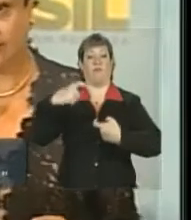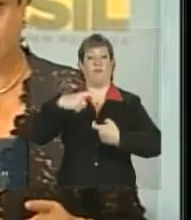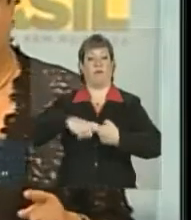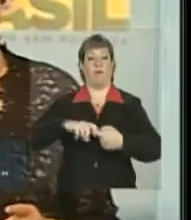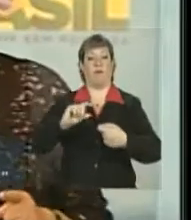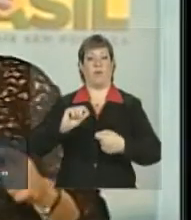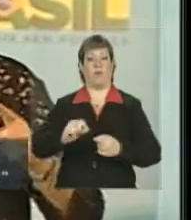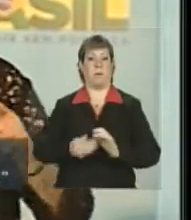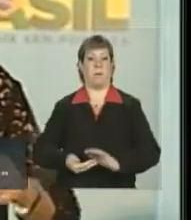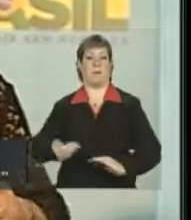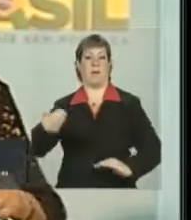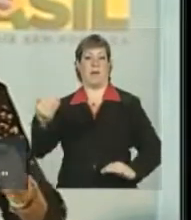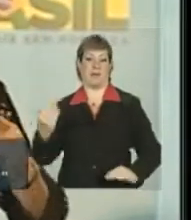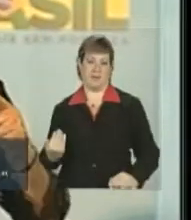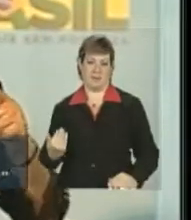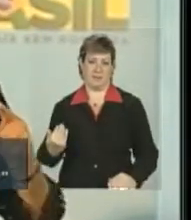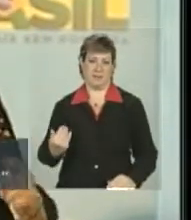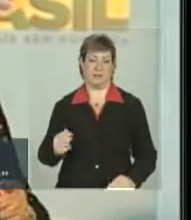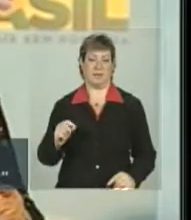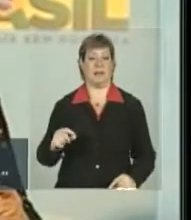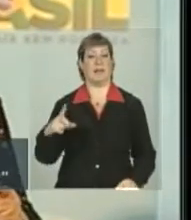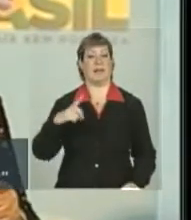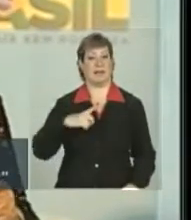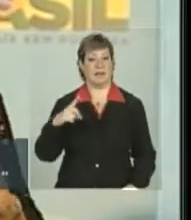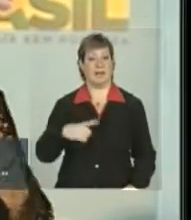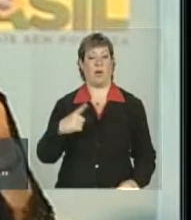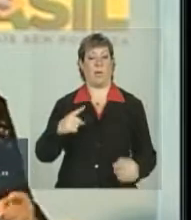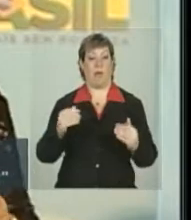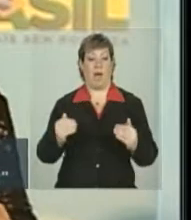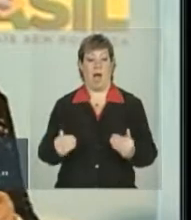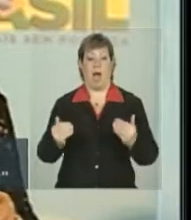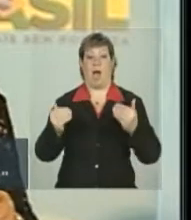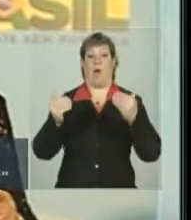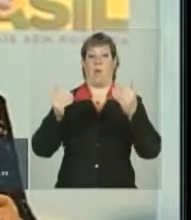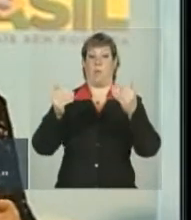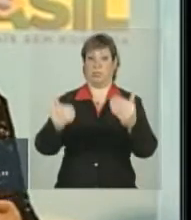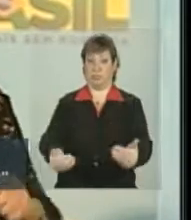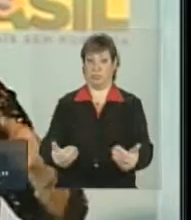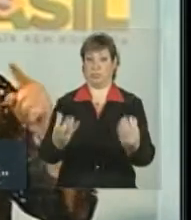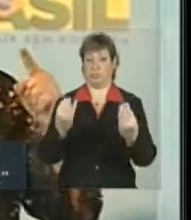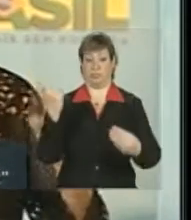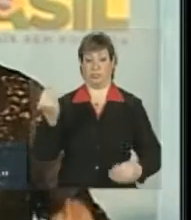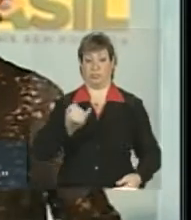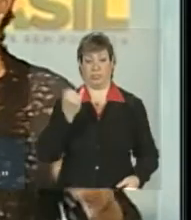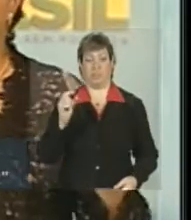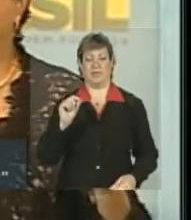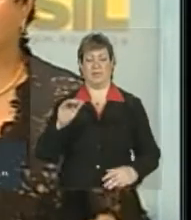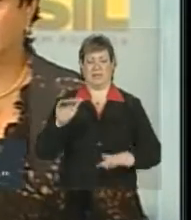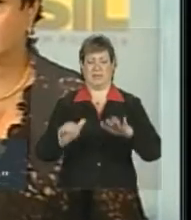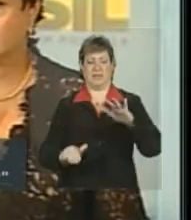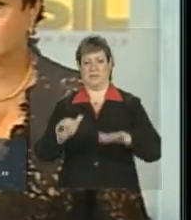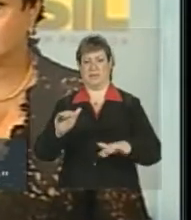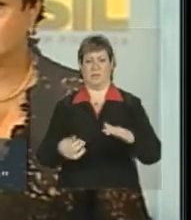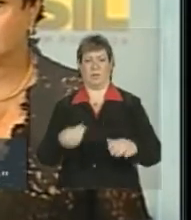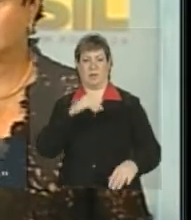trás. Há um aumento significativo da desigualdade de